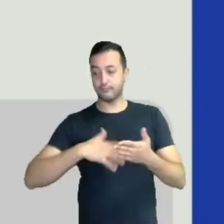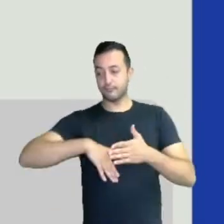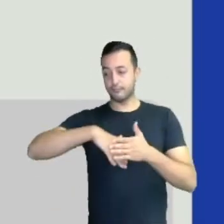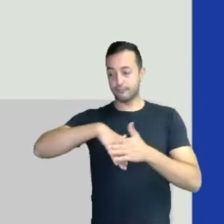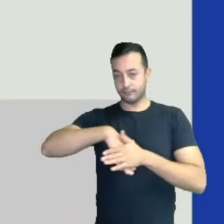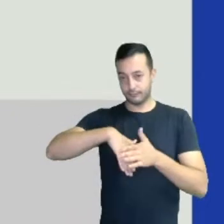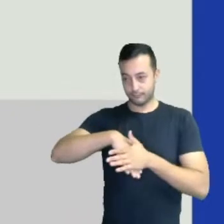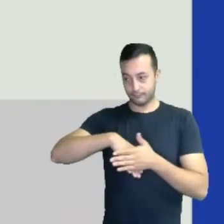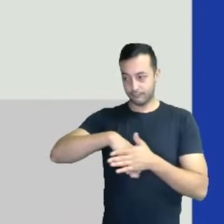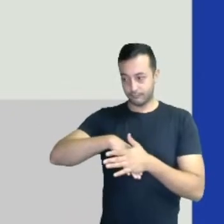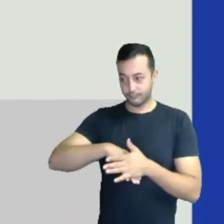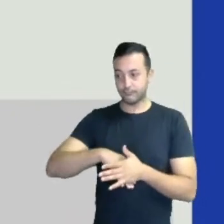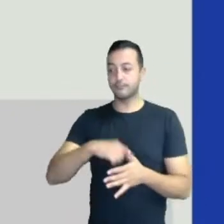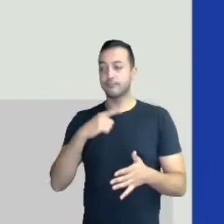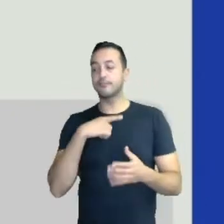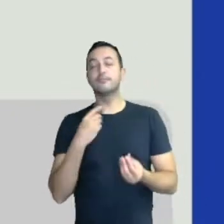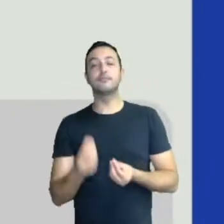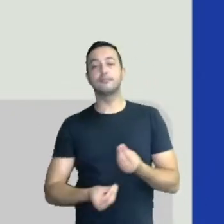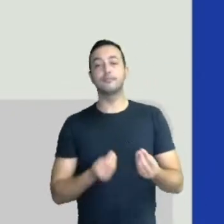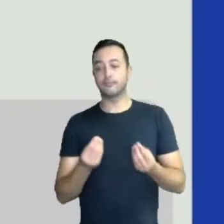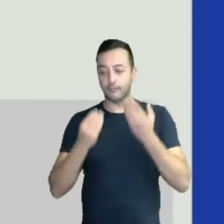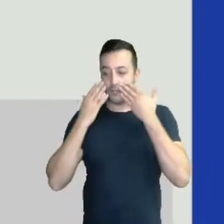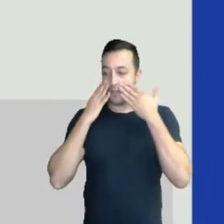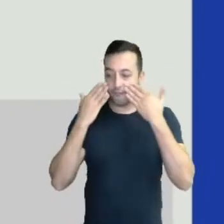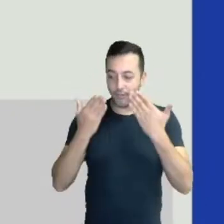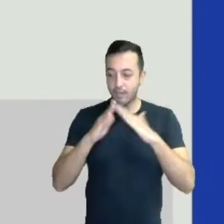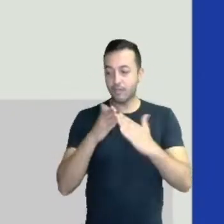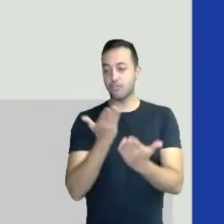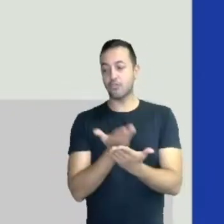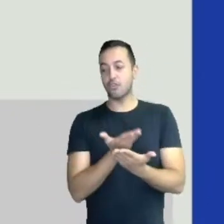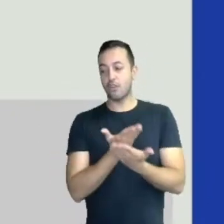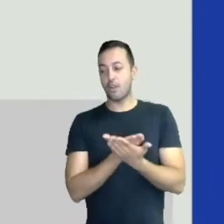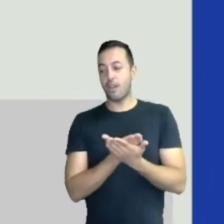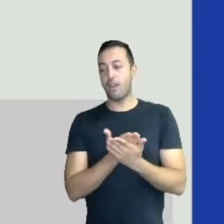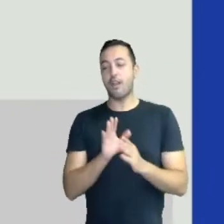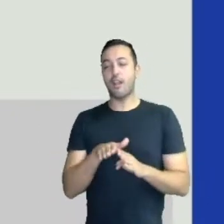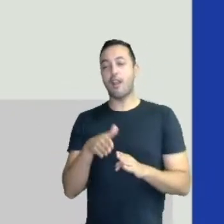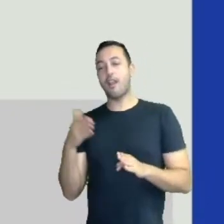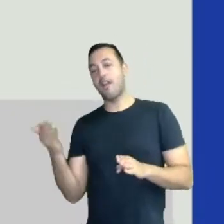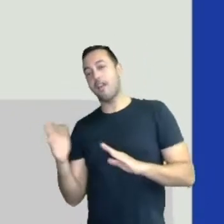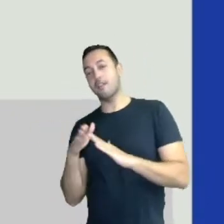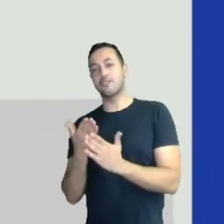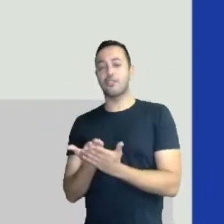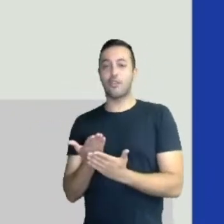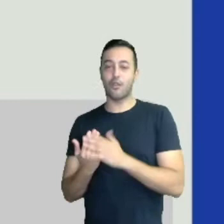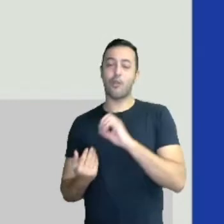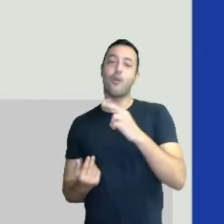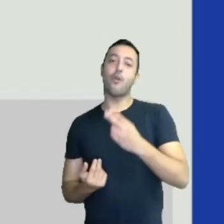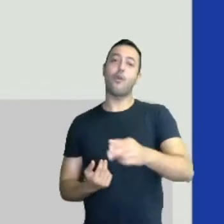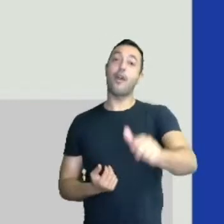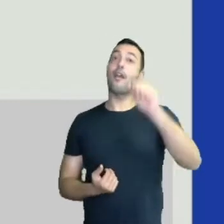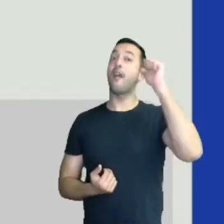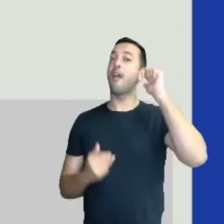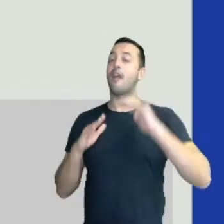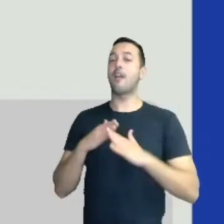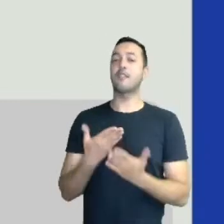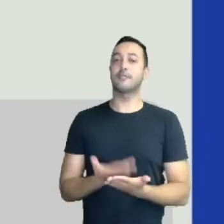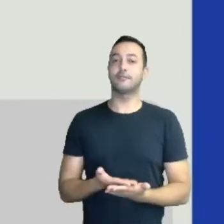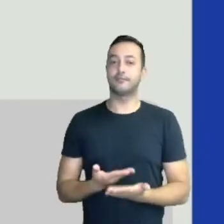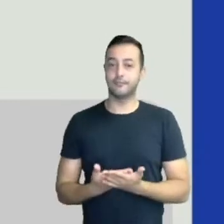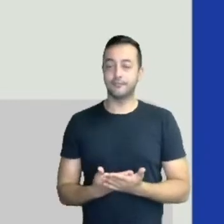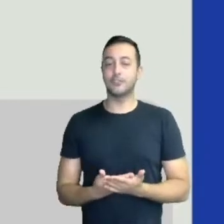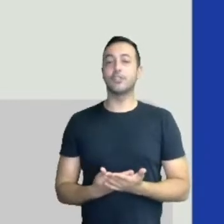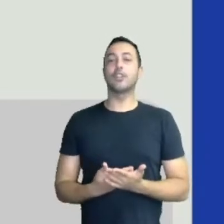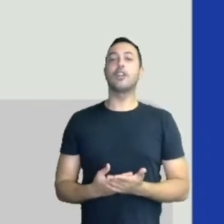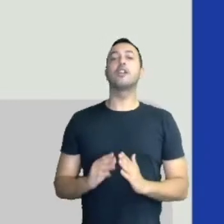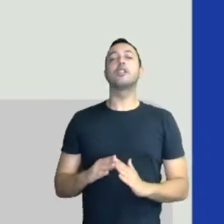futebol está à frente da escola, ao lado da escola ou atrás da escola. A